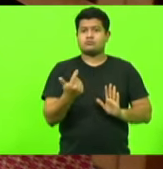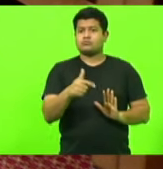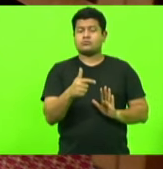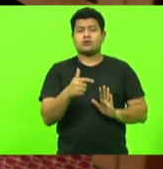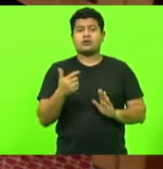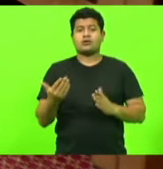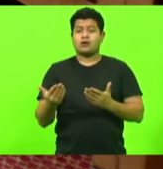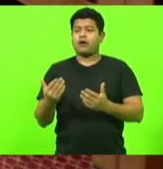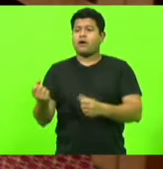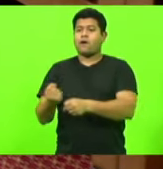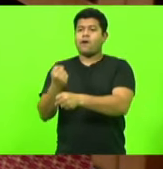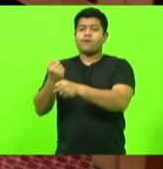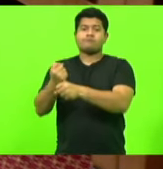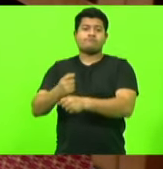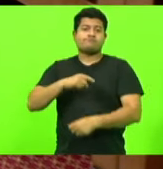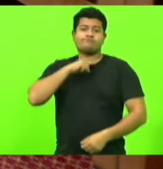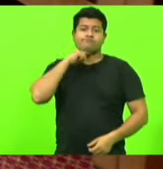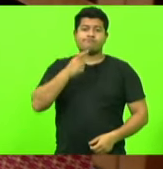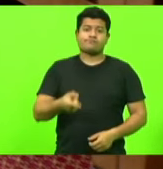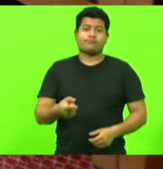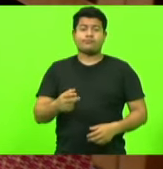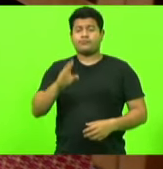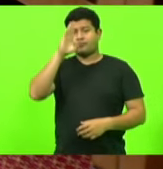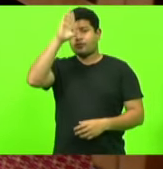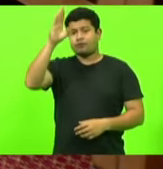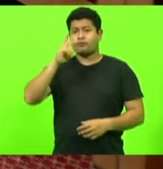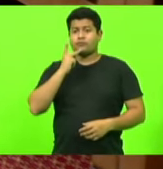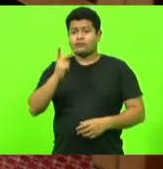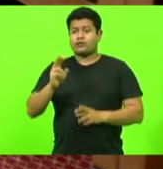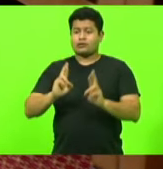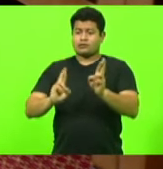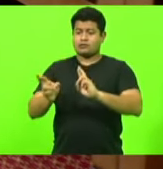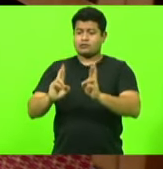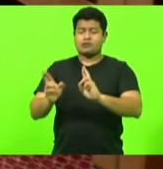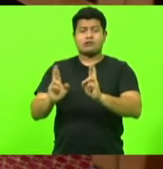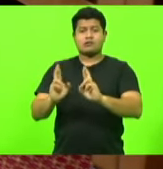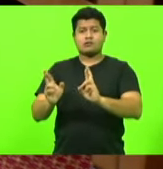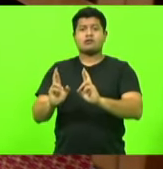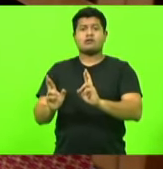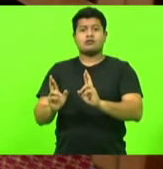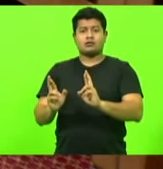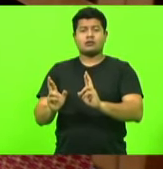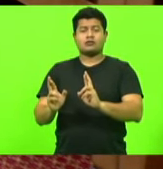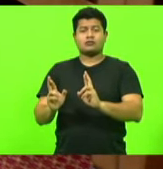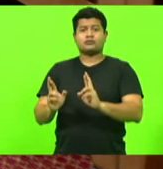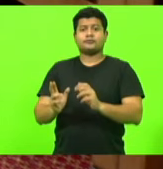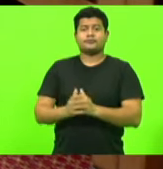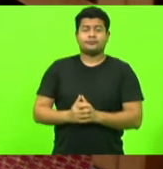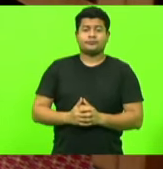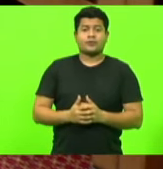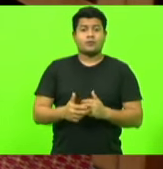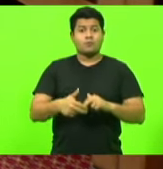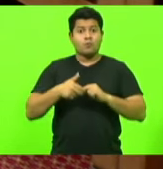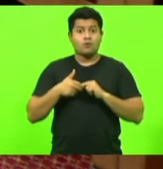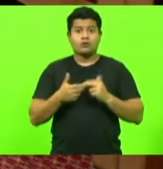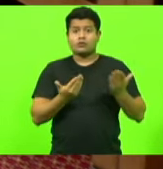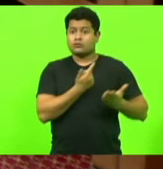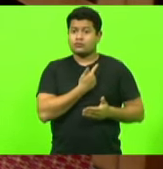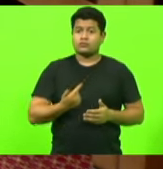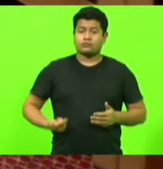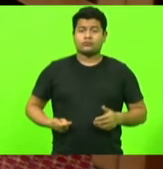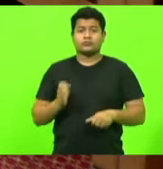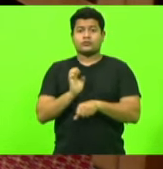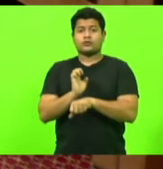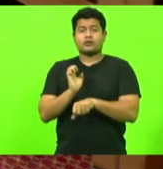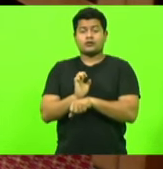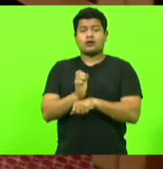obras, principalmente se falando de rodovias. Por conta disso, o governo do Estado está